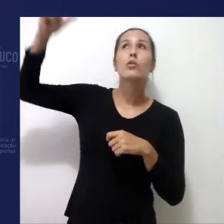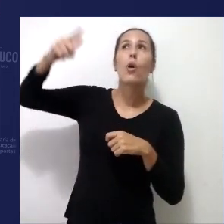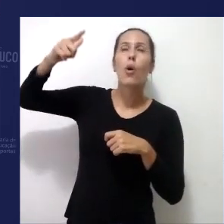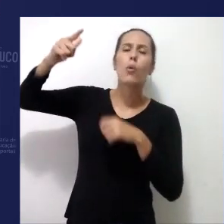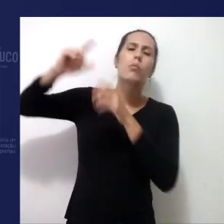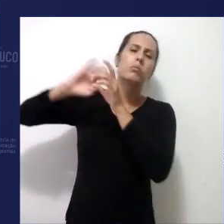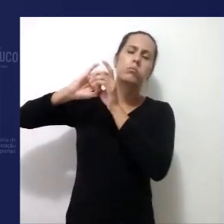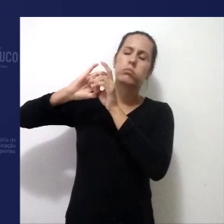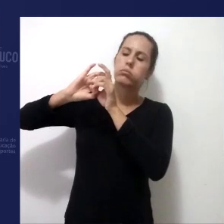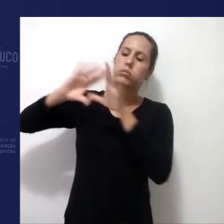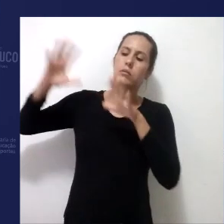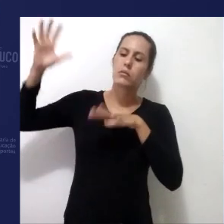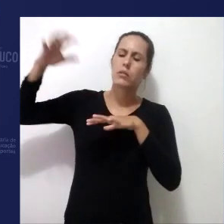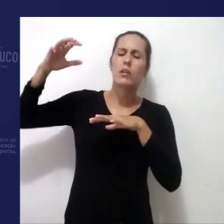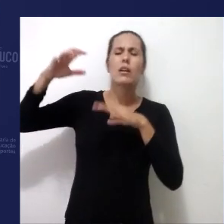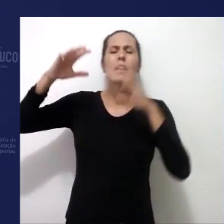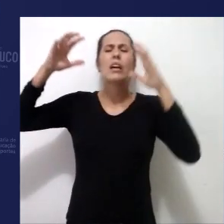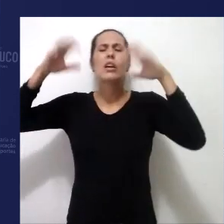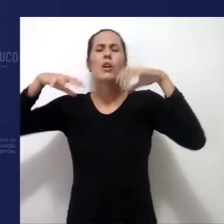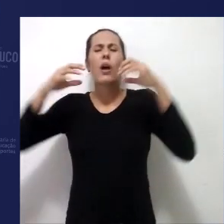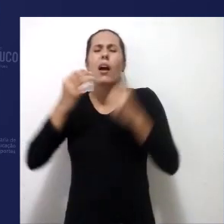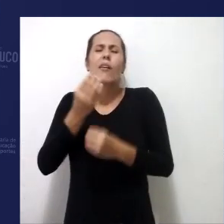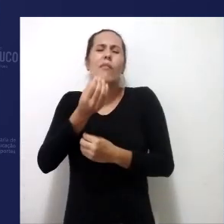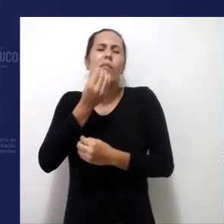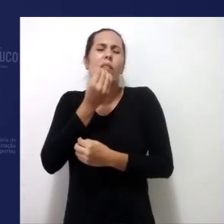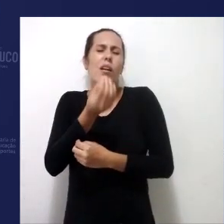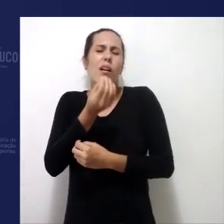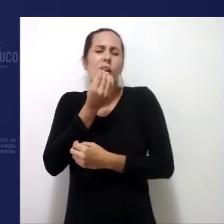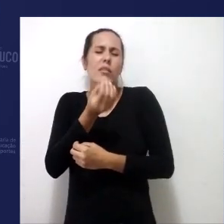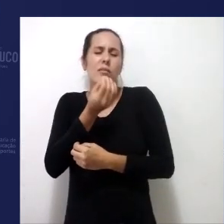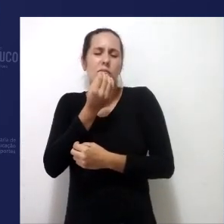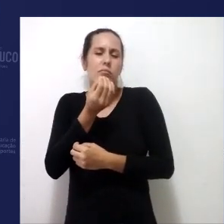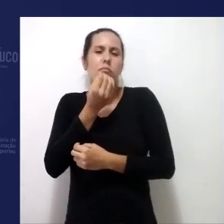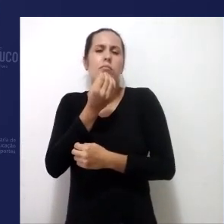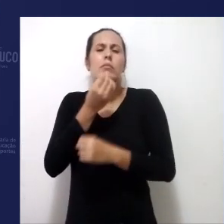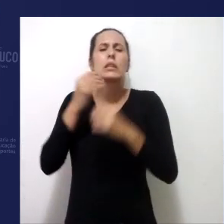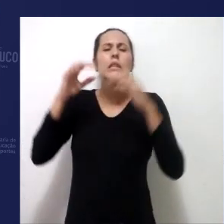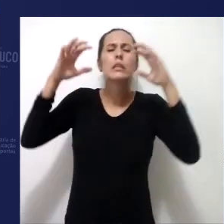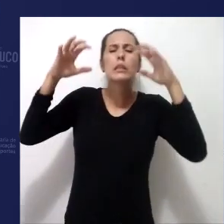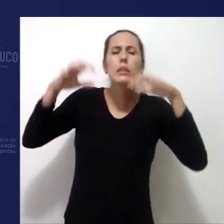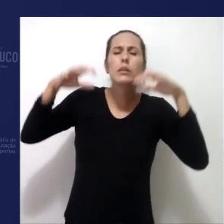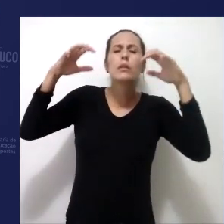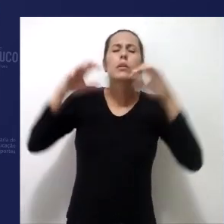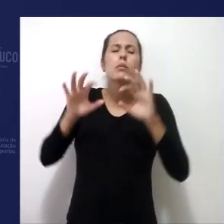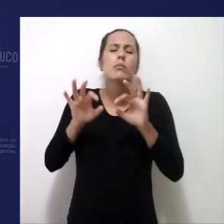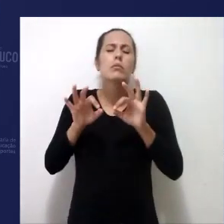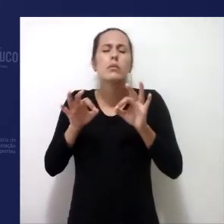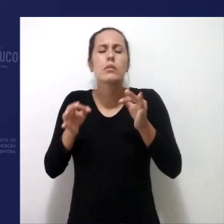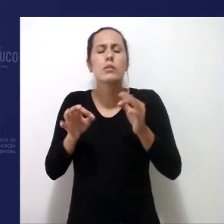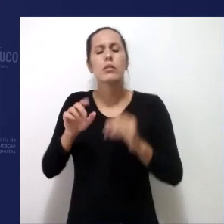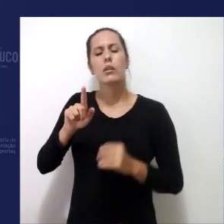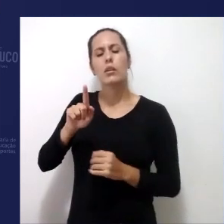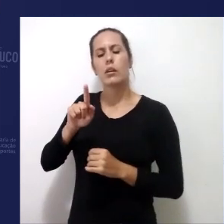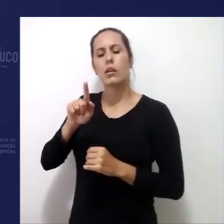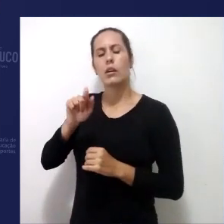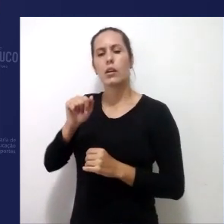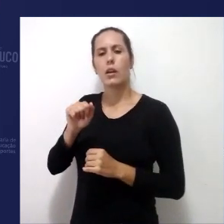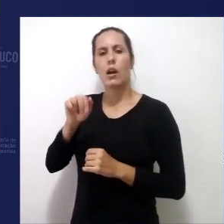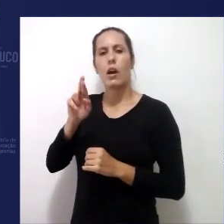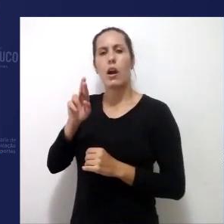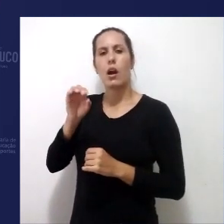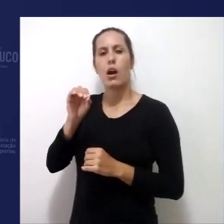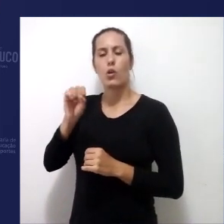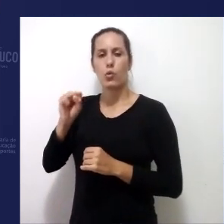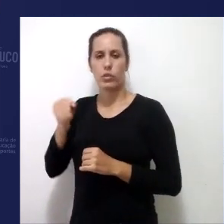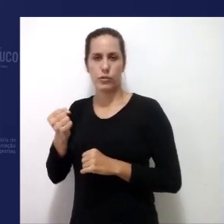do Sol e costumam produzir chuvas bem fracas e em garoas, quando se fala aí da questão